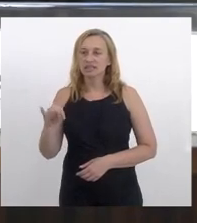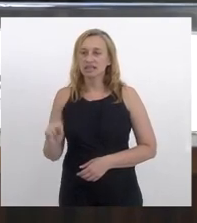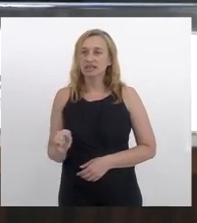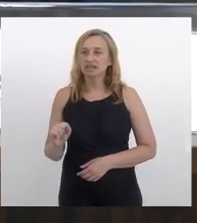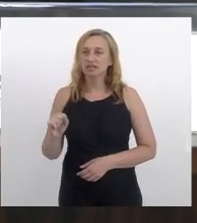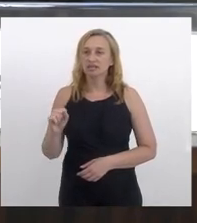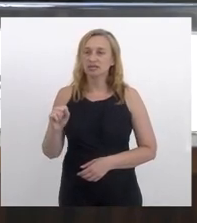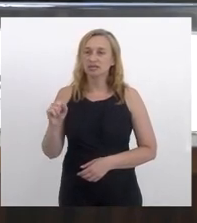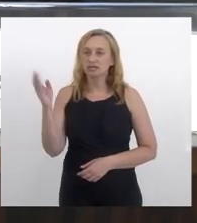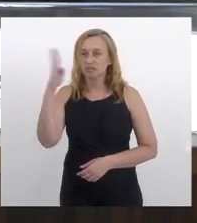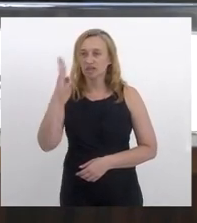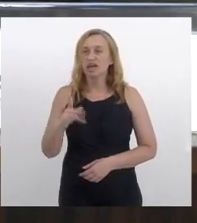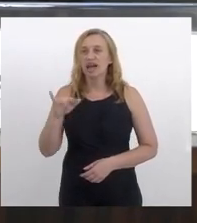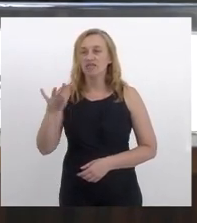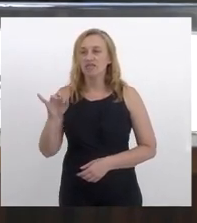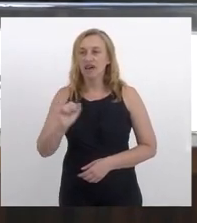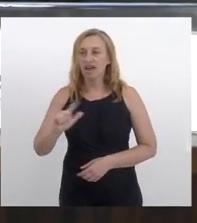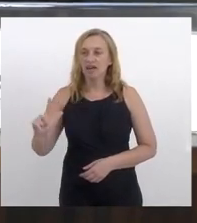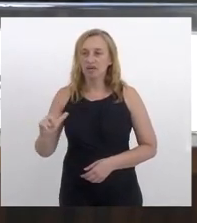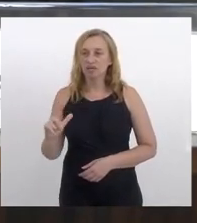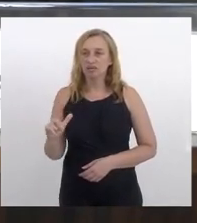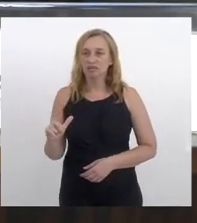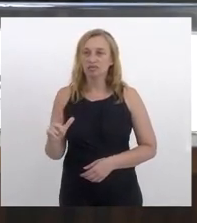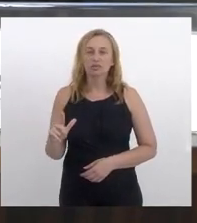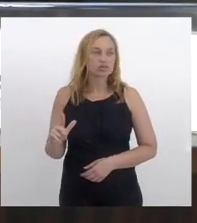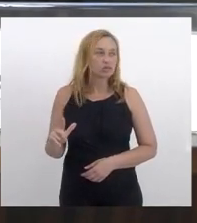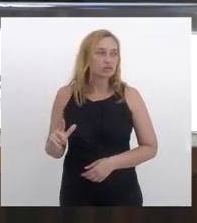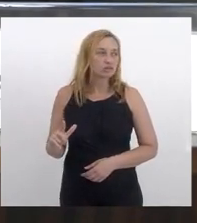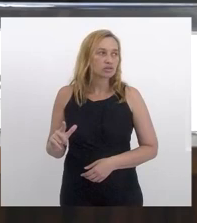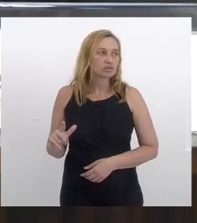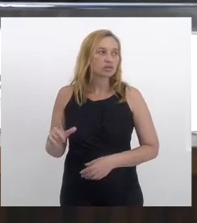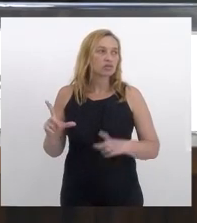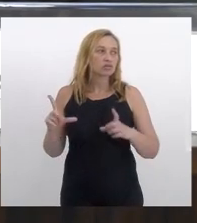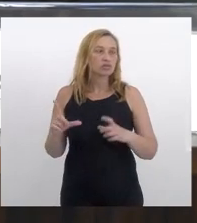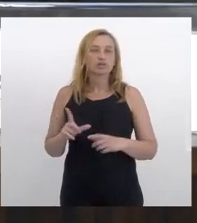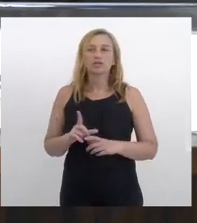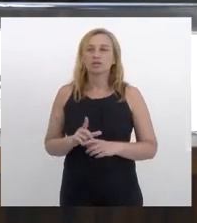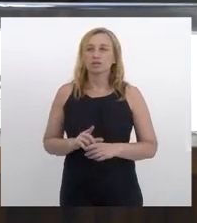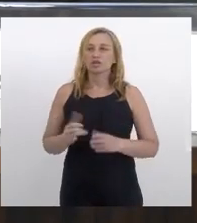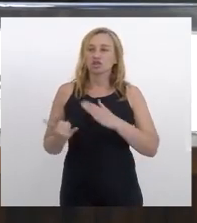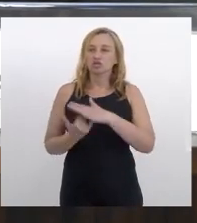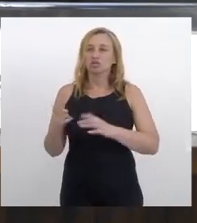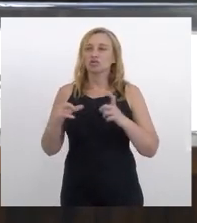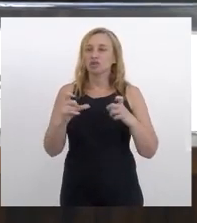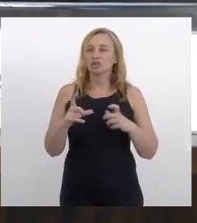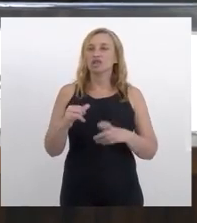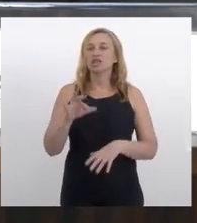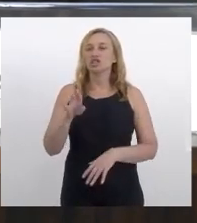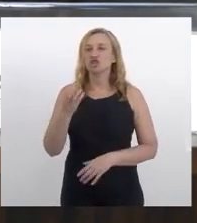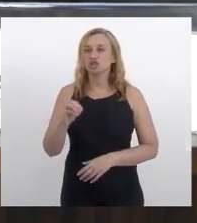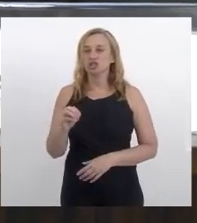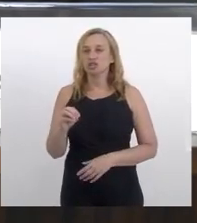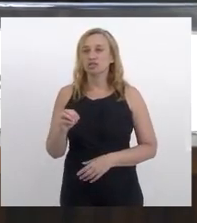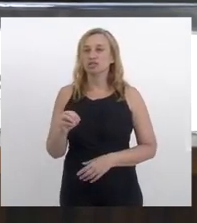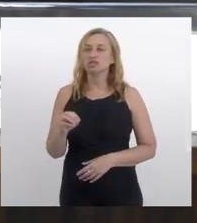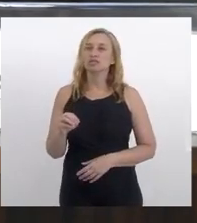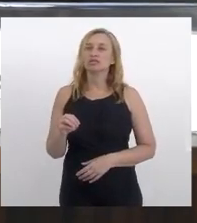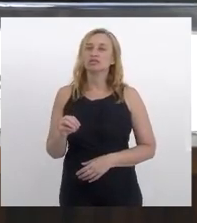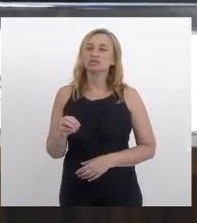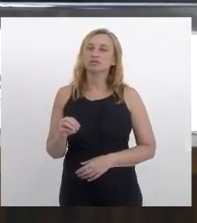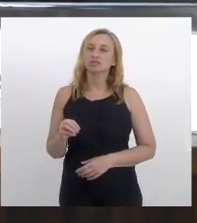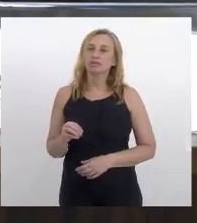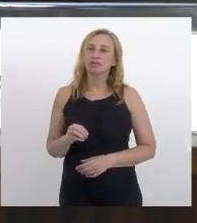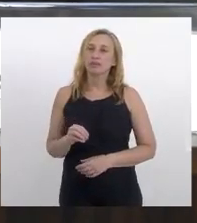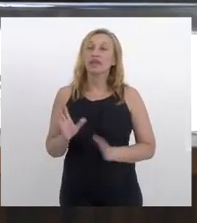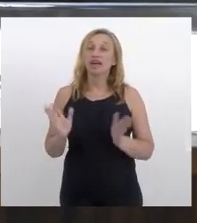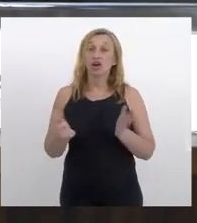Rafael de Campos Vidal, Tino Cruz Fotografia. Cristiano Souza da Cruz, Tino Cruz Fotografia.